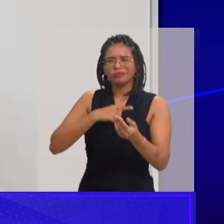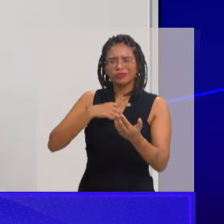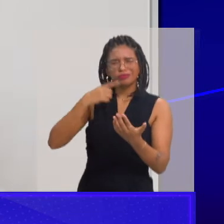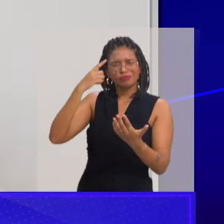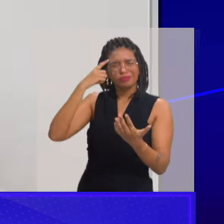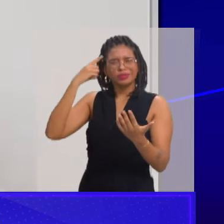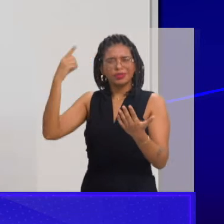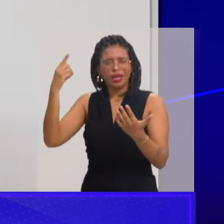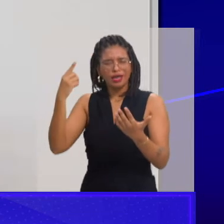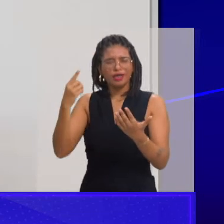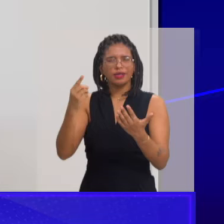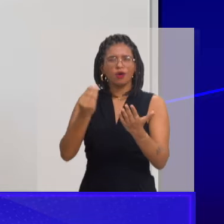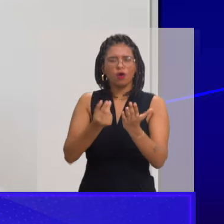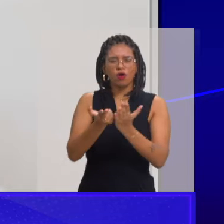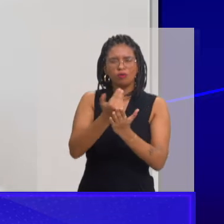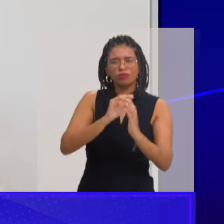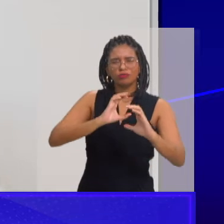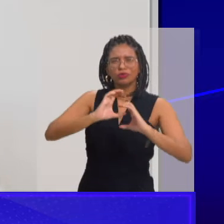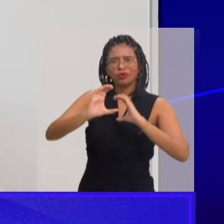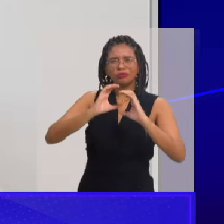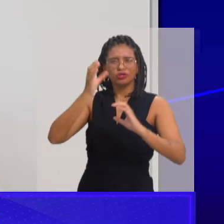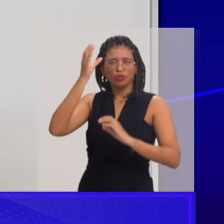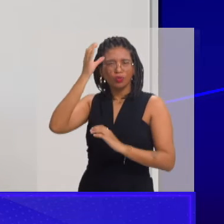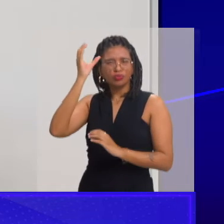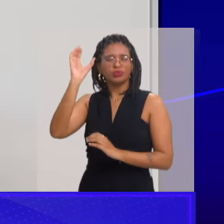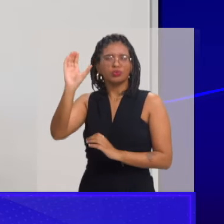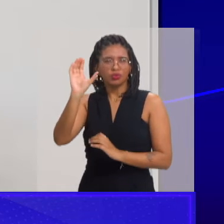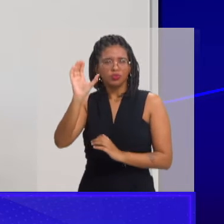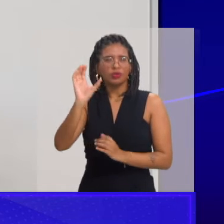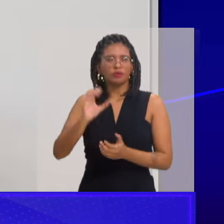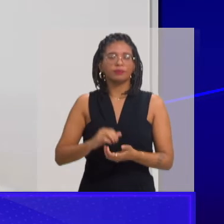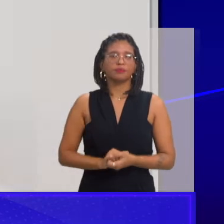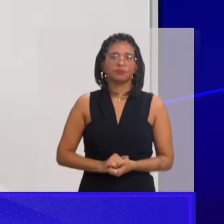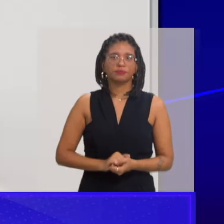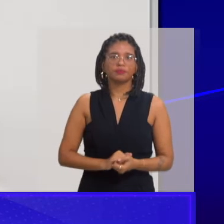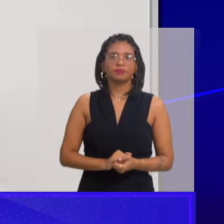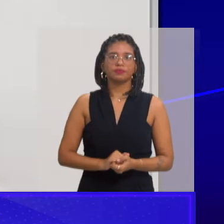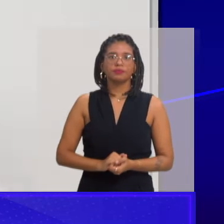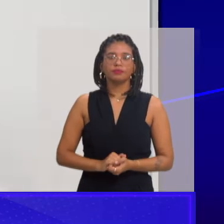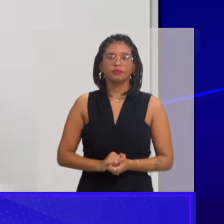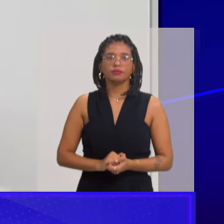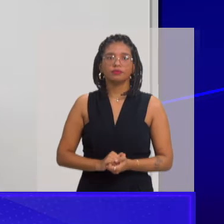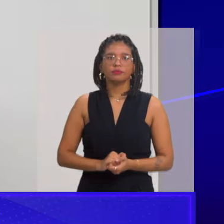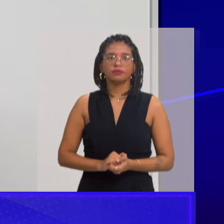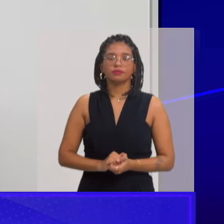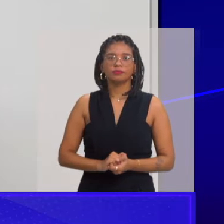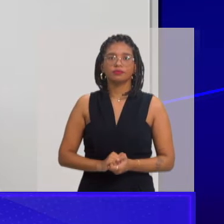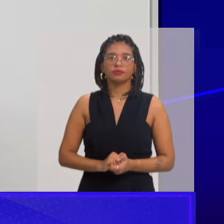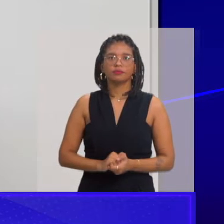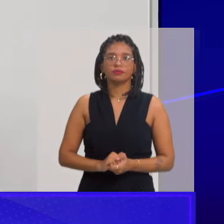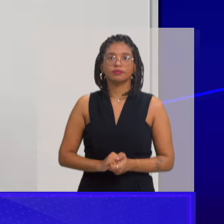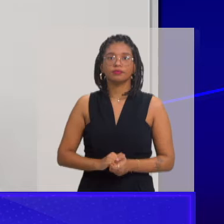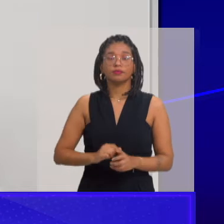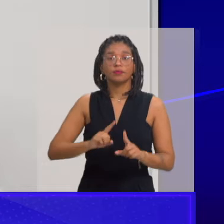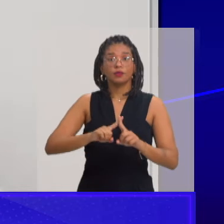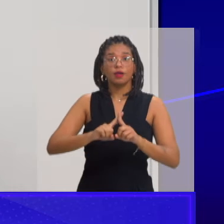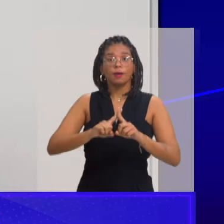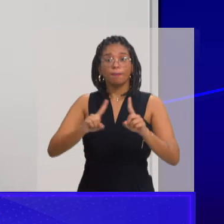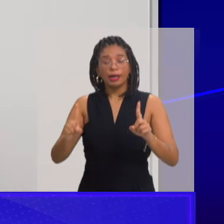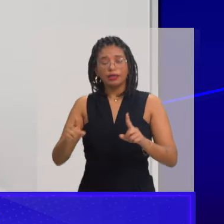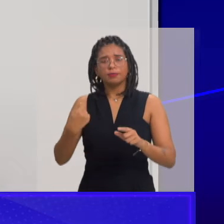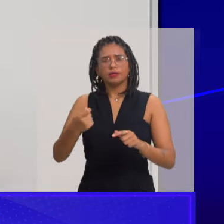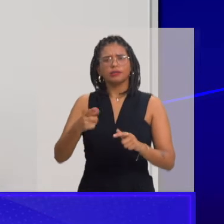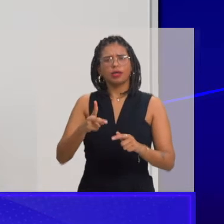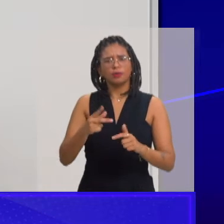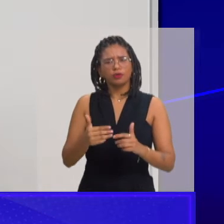de arte, de processos de educação artística e também